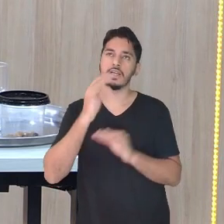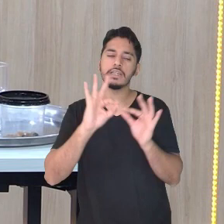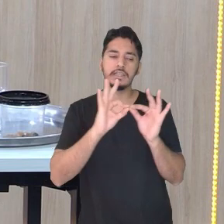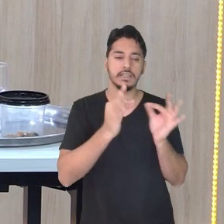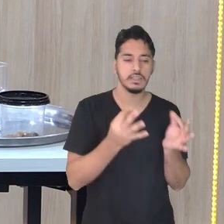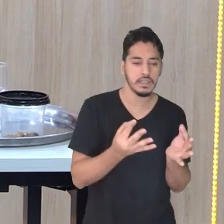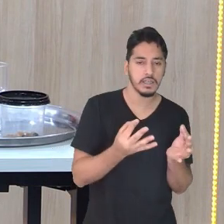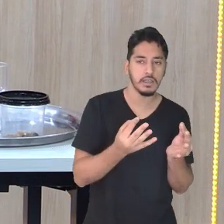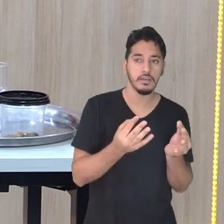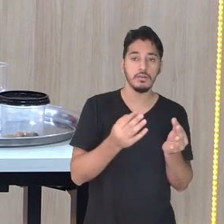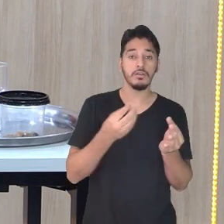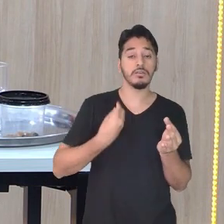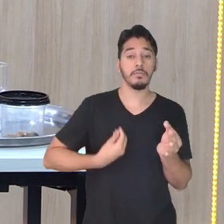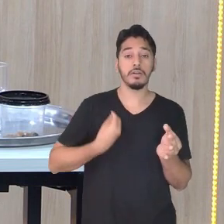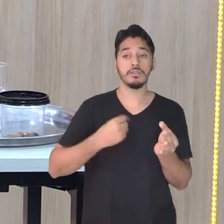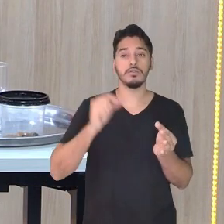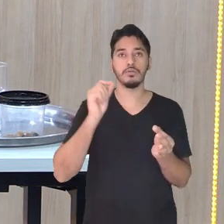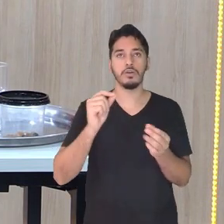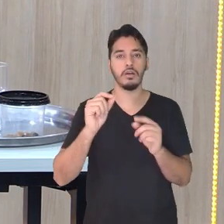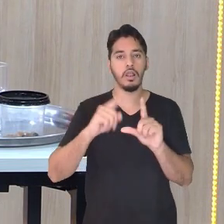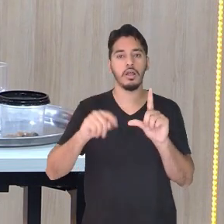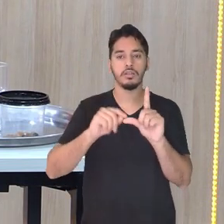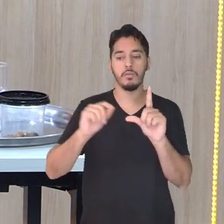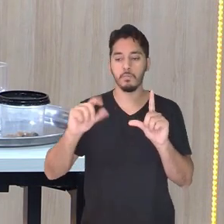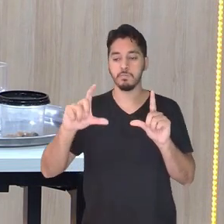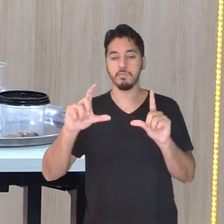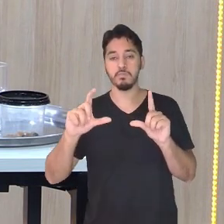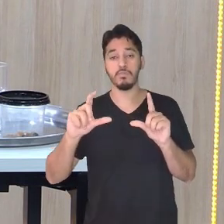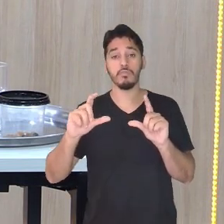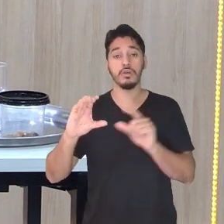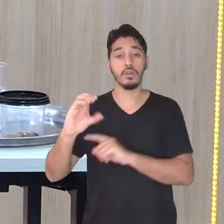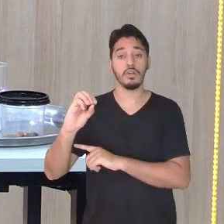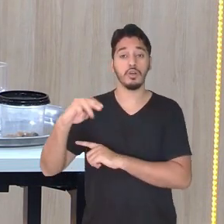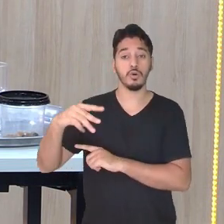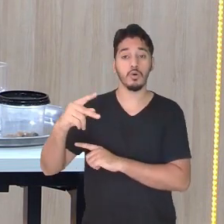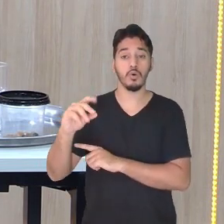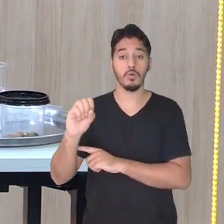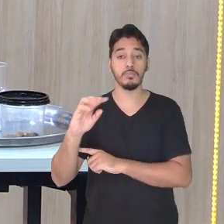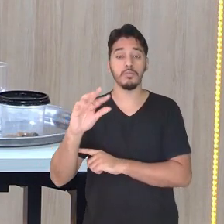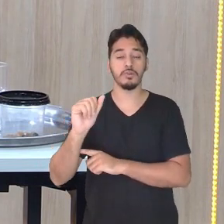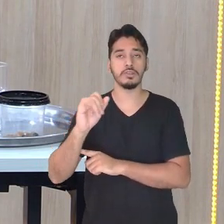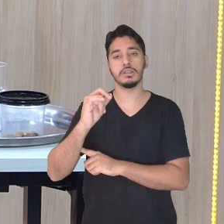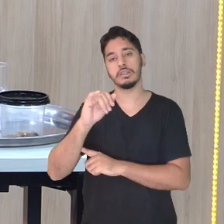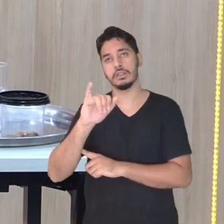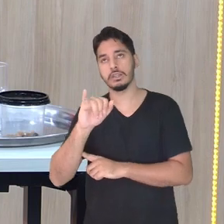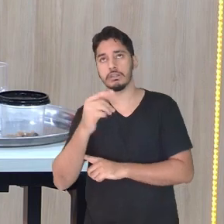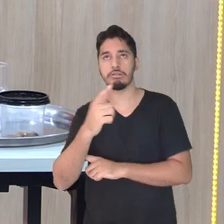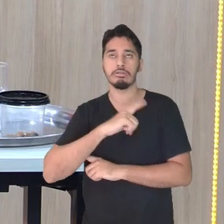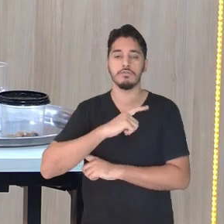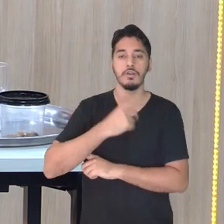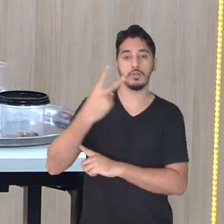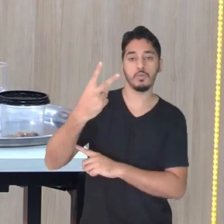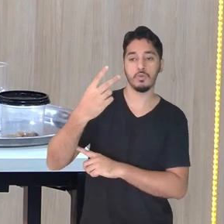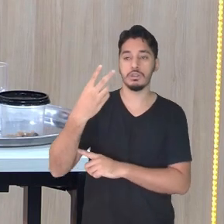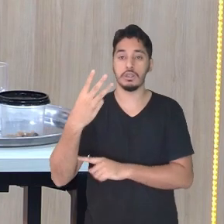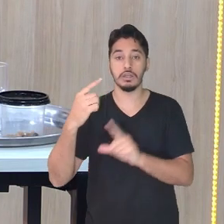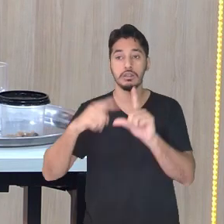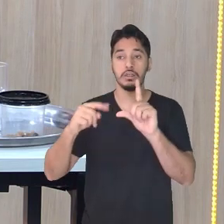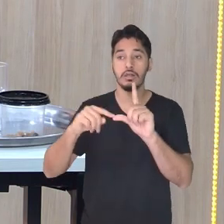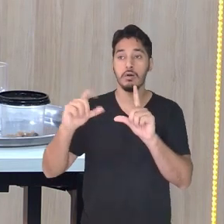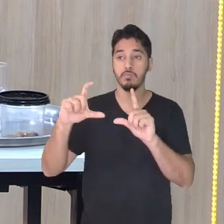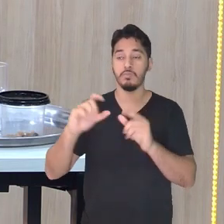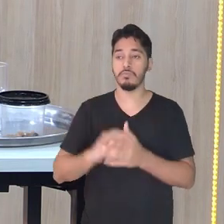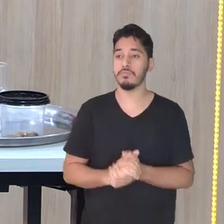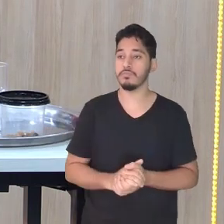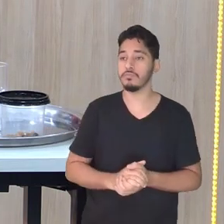a presença de apenas uma letra maiúscula e composta com a presença de 2 ou mais letras maiúsculas, ok? O que é que